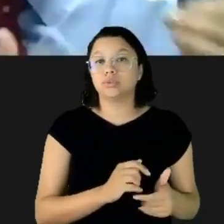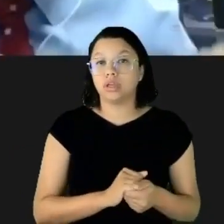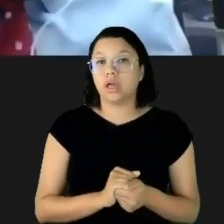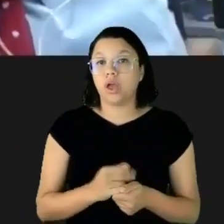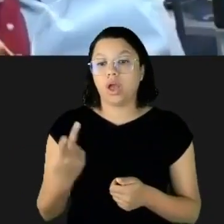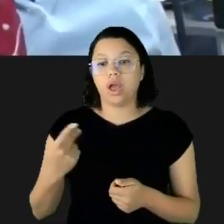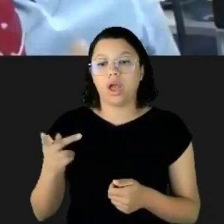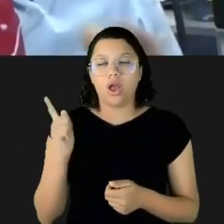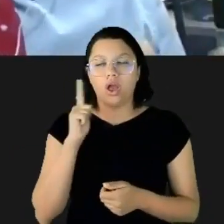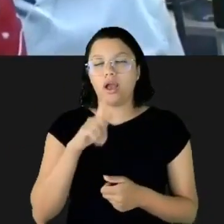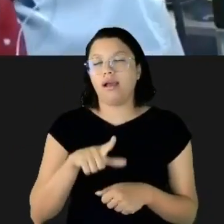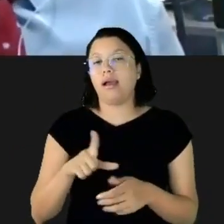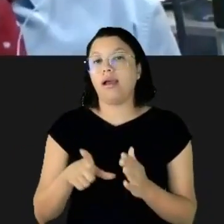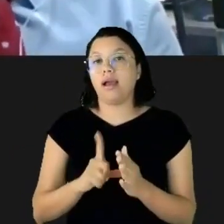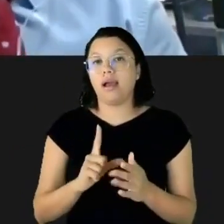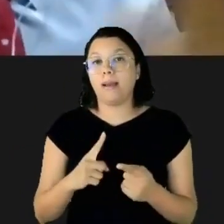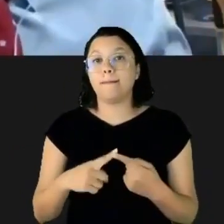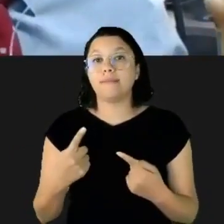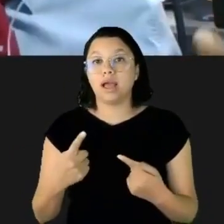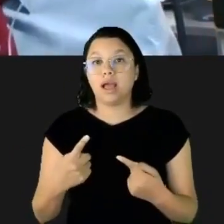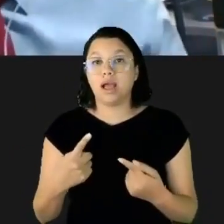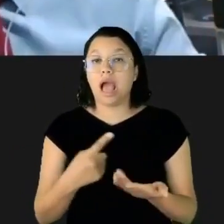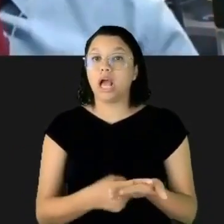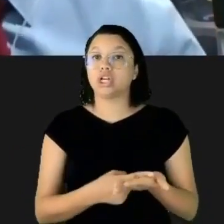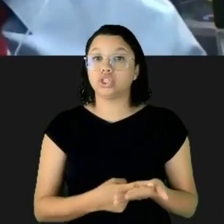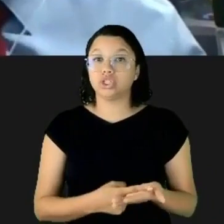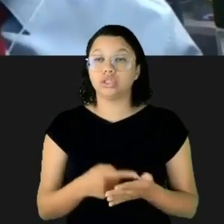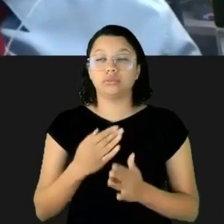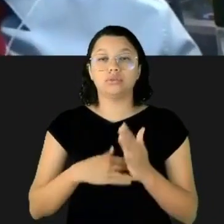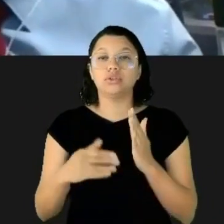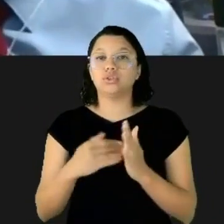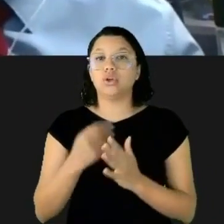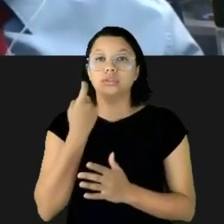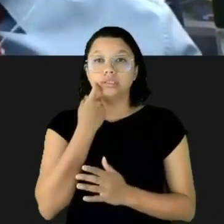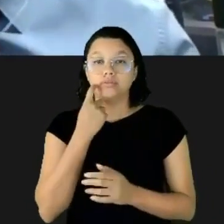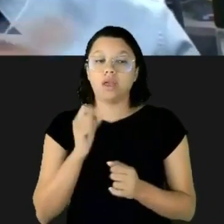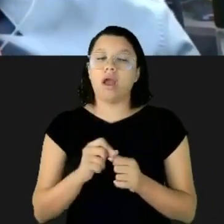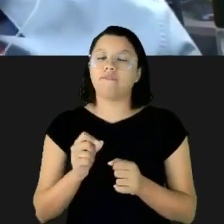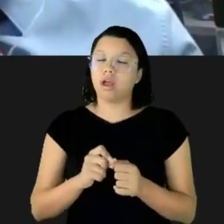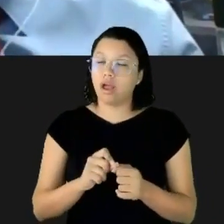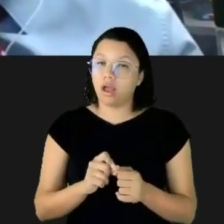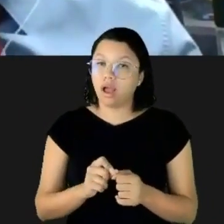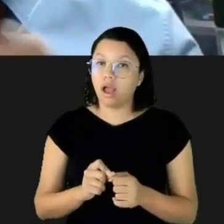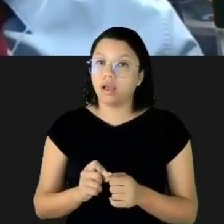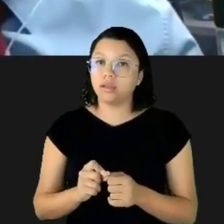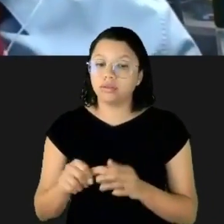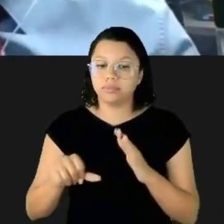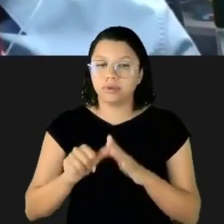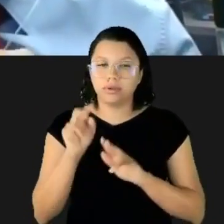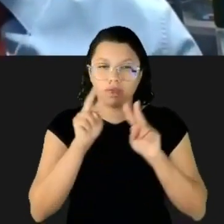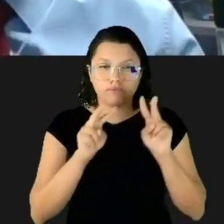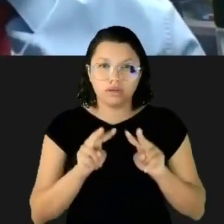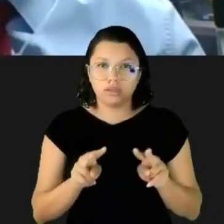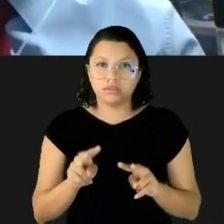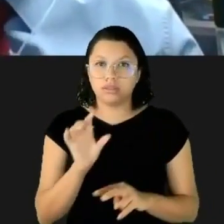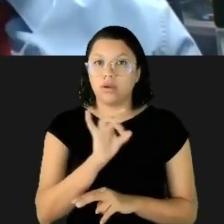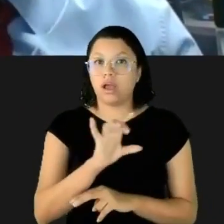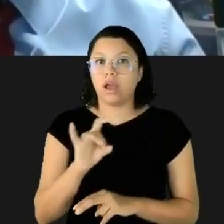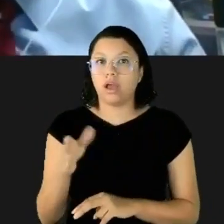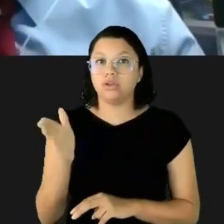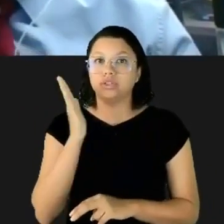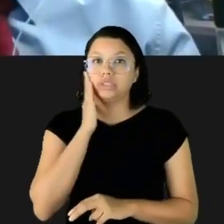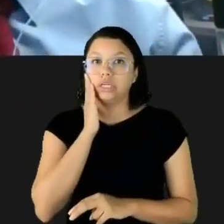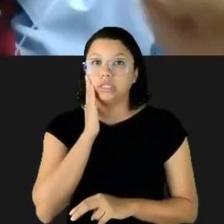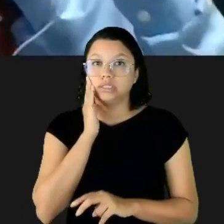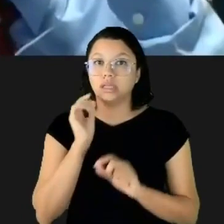antes a gente pega antes mas ficou agendado que toda sexta-feira a gente faz a triagem e assim cada um já sabe o que é o